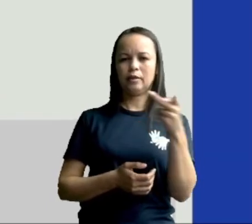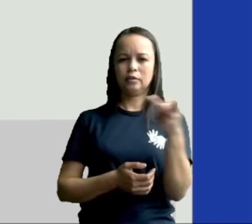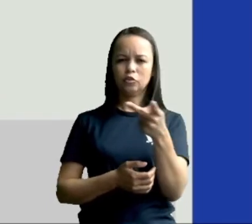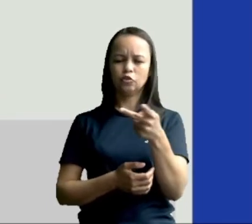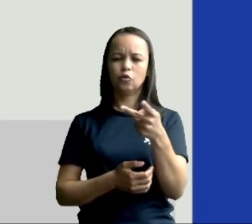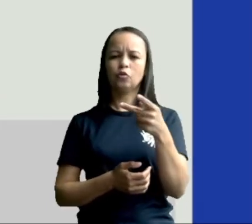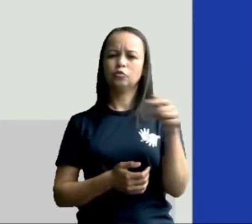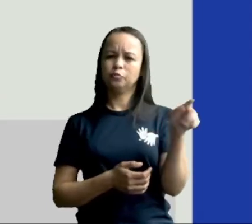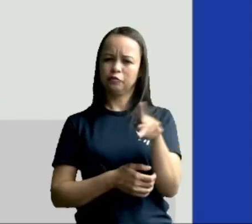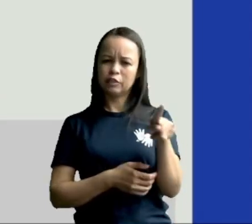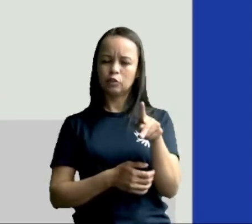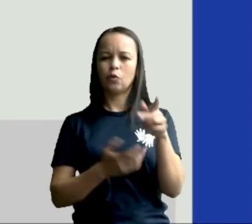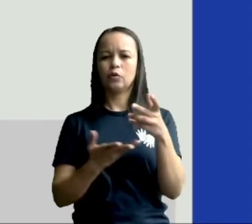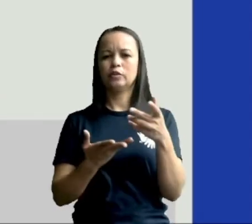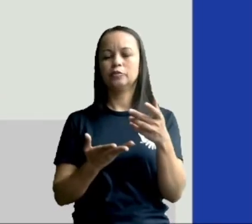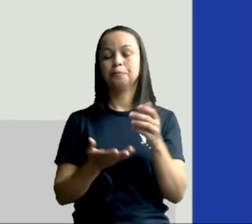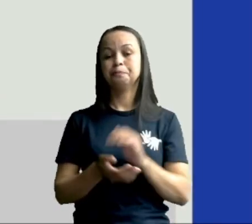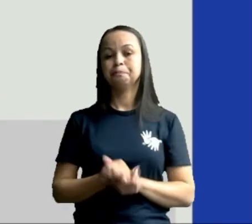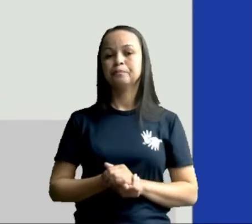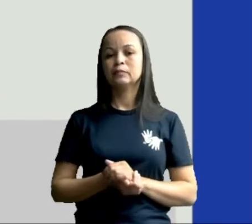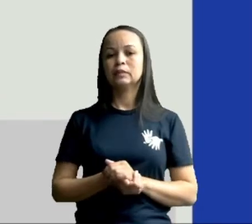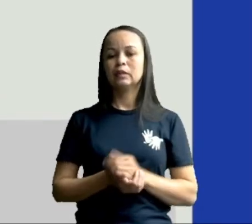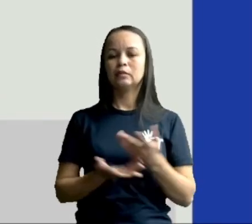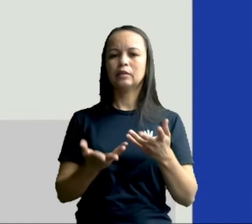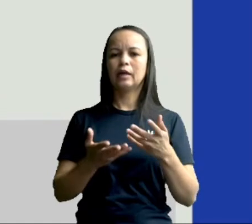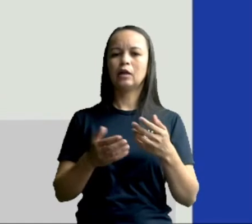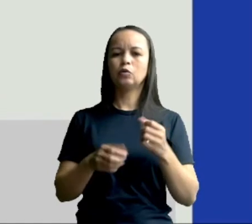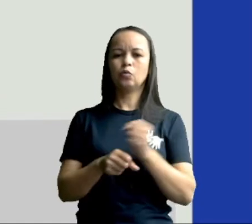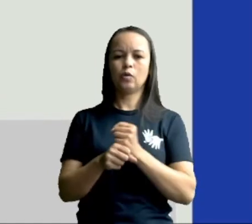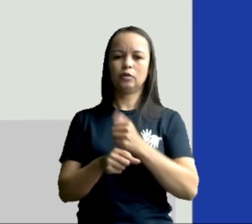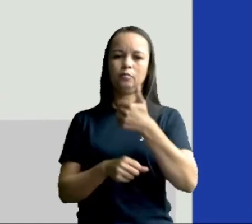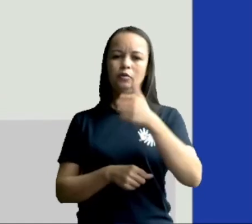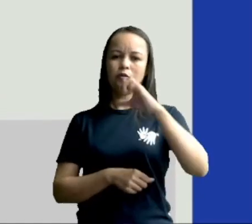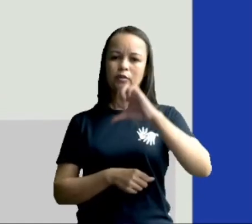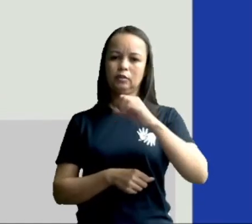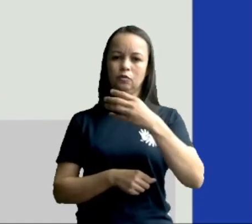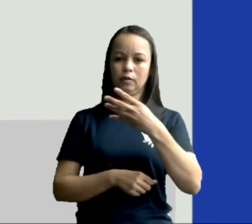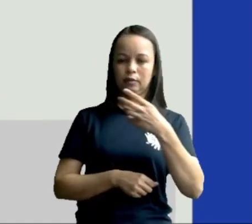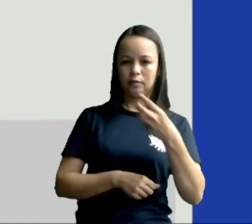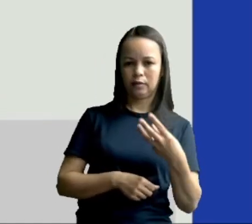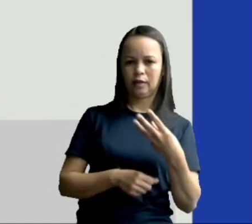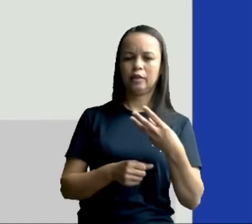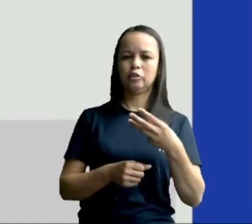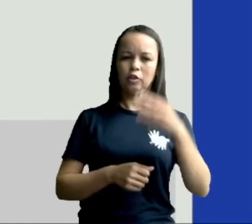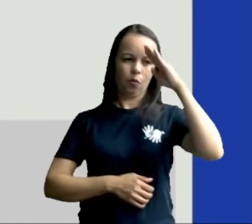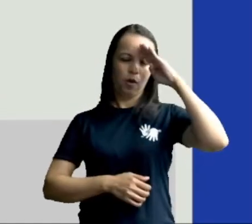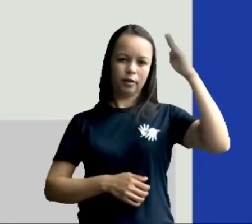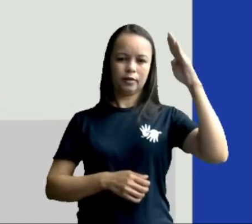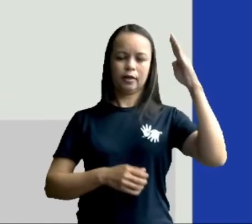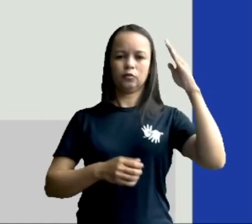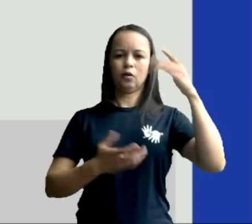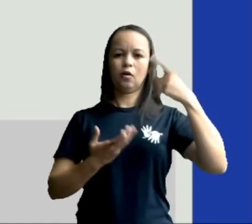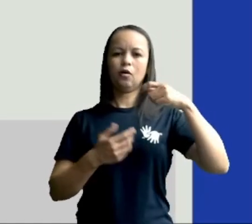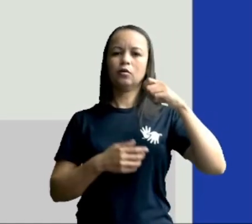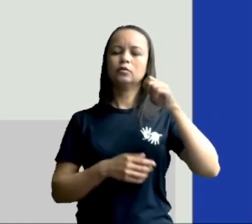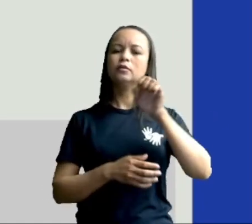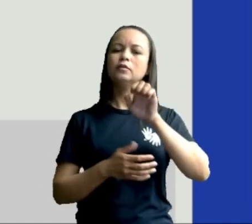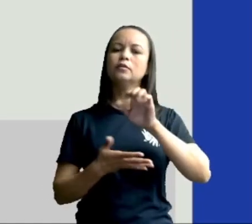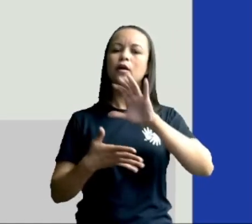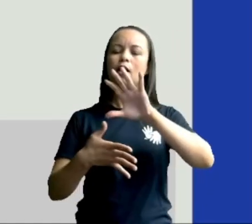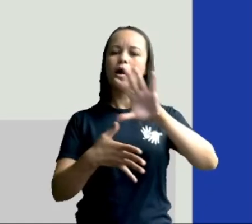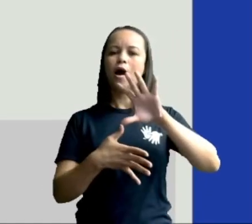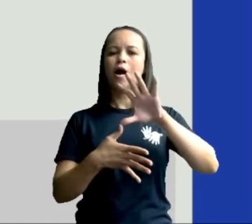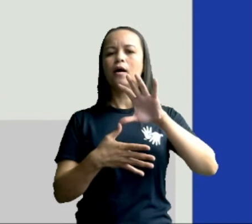com esses professores, aliás, propuseram em 1943 ao exército norte-americano, em plena Segunda Guerra